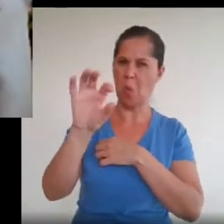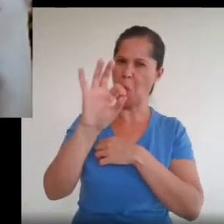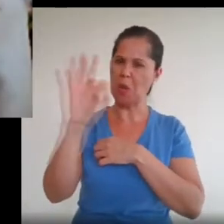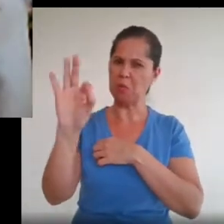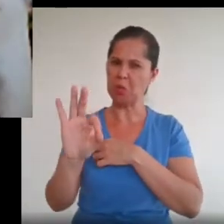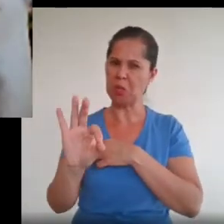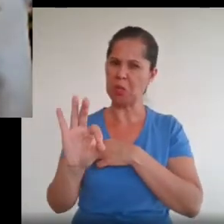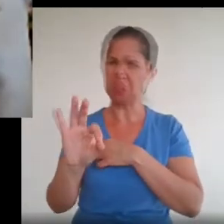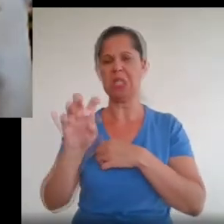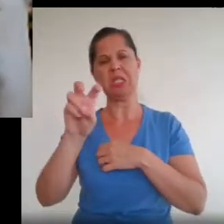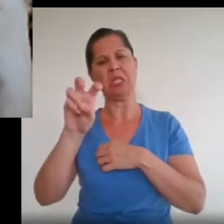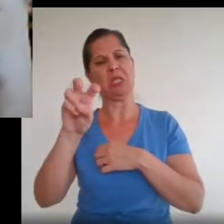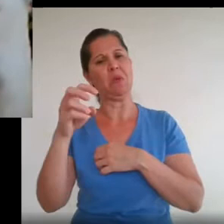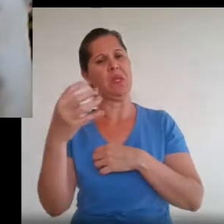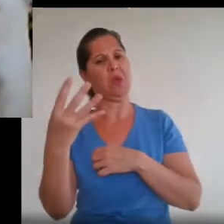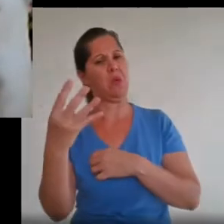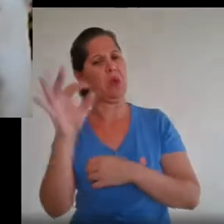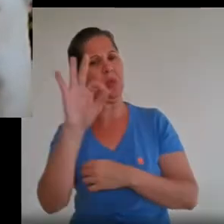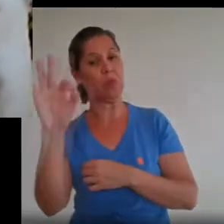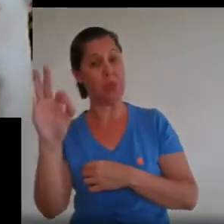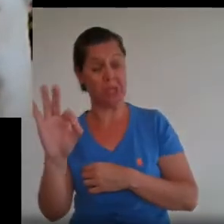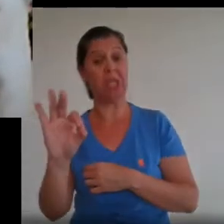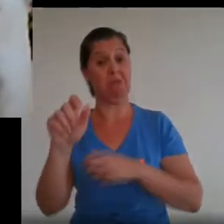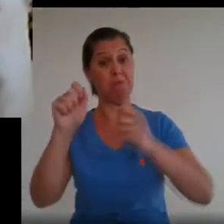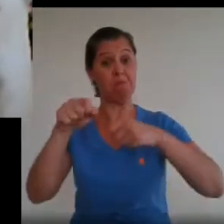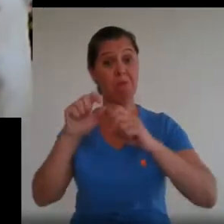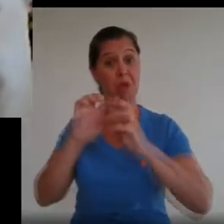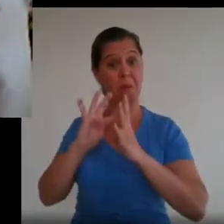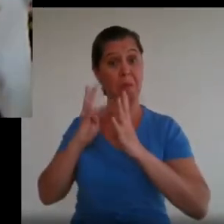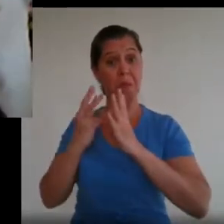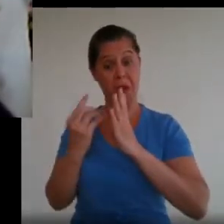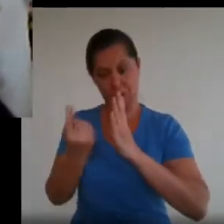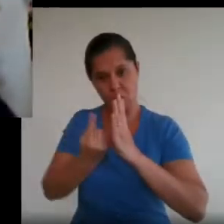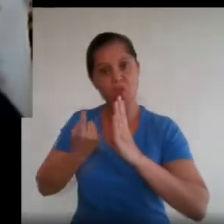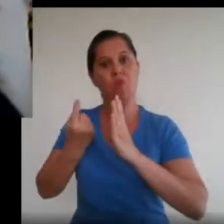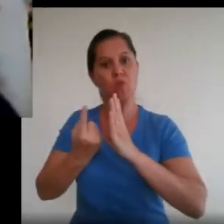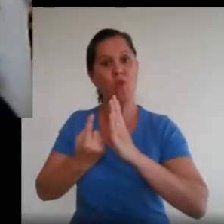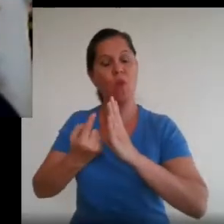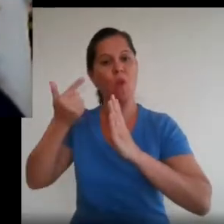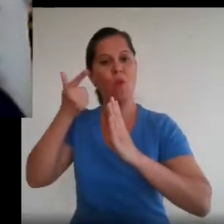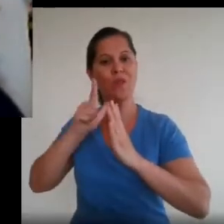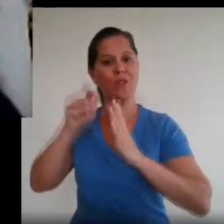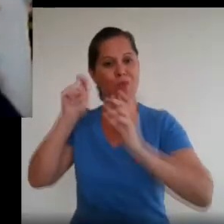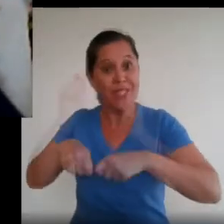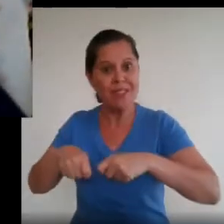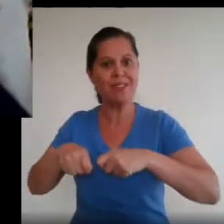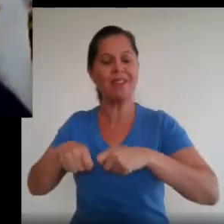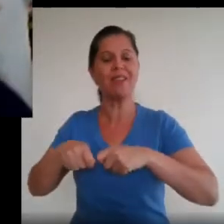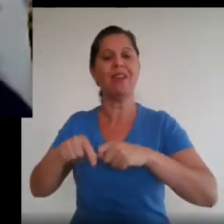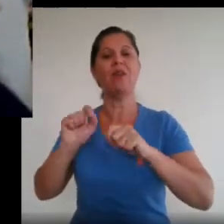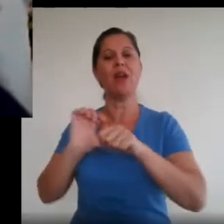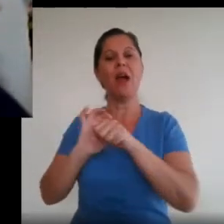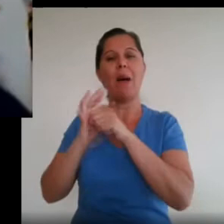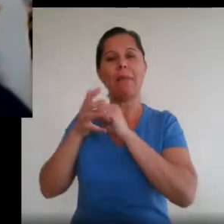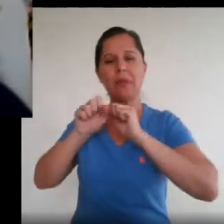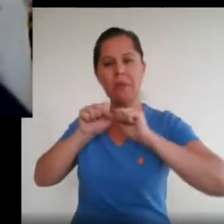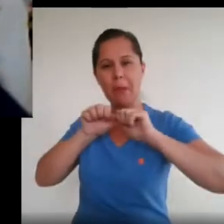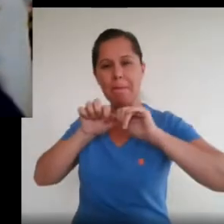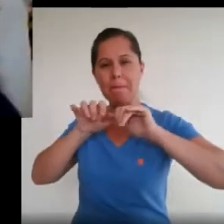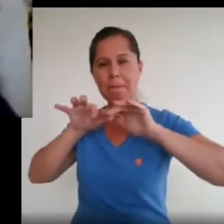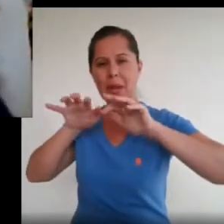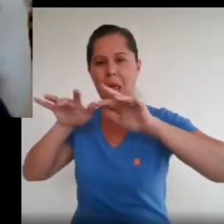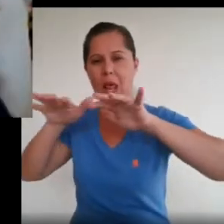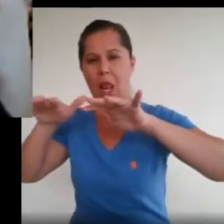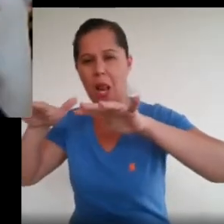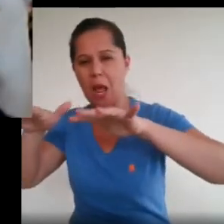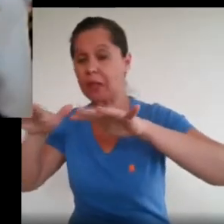50, 58, 54% de isolamento social. Conseguimos fazer com que a pandemia não chegasse,